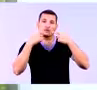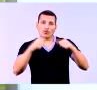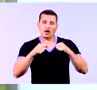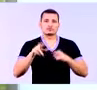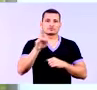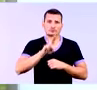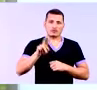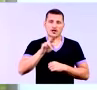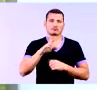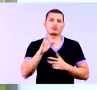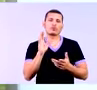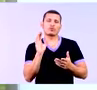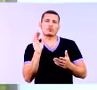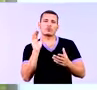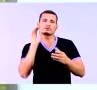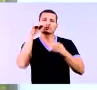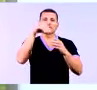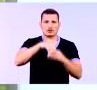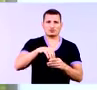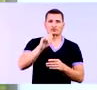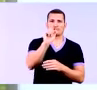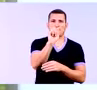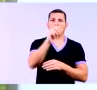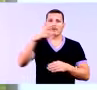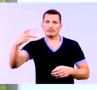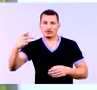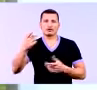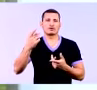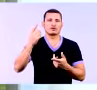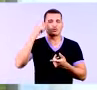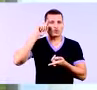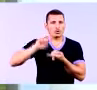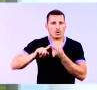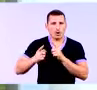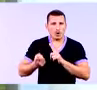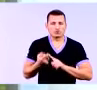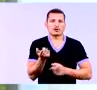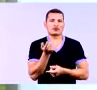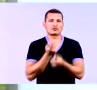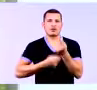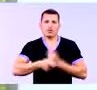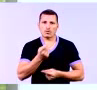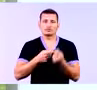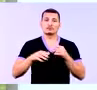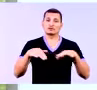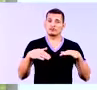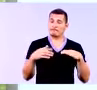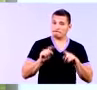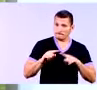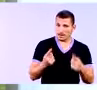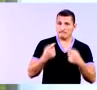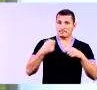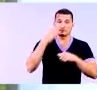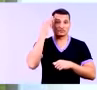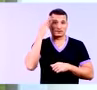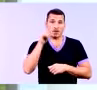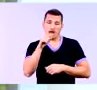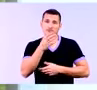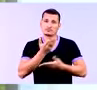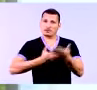coloca lógica de negócio dentro de uma aplicação, mas nós precisamos entender que essa interatividade